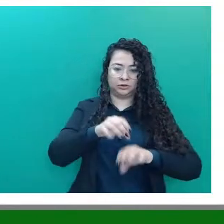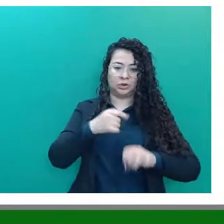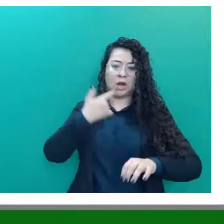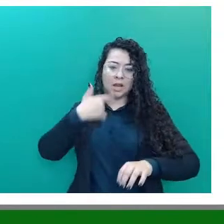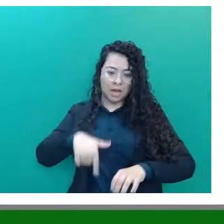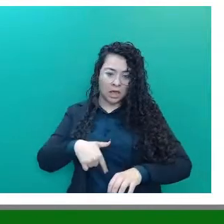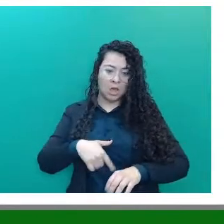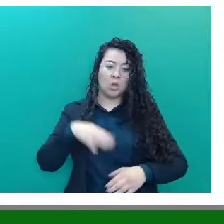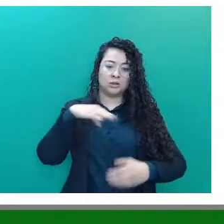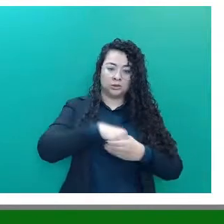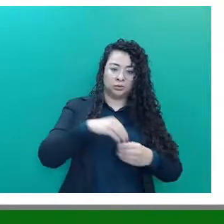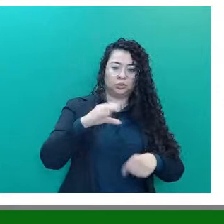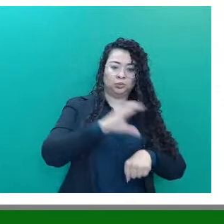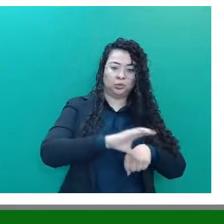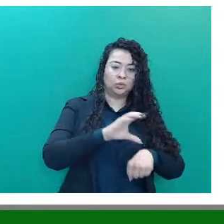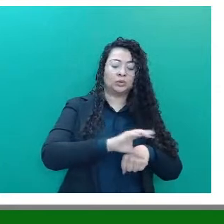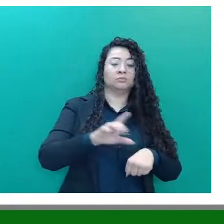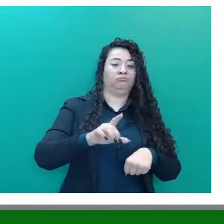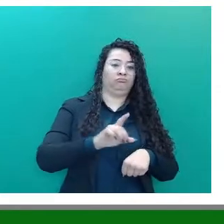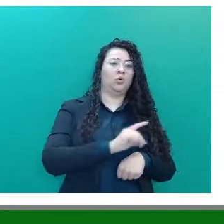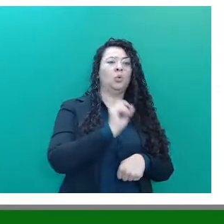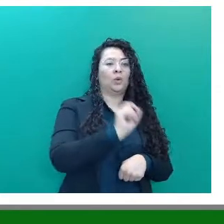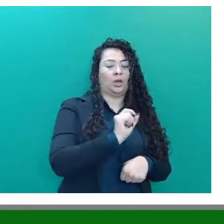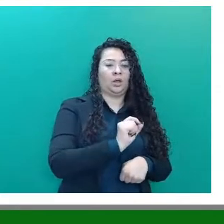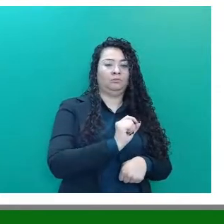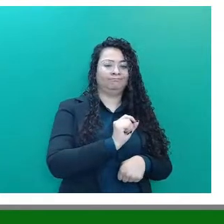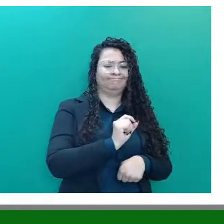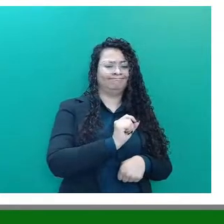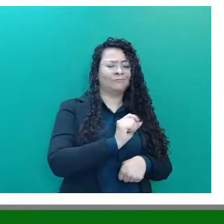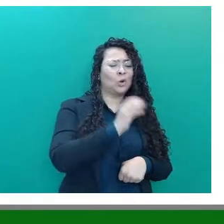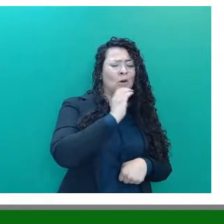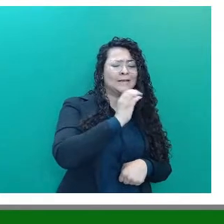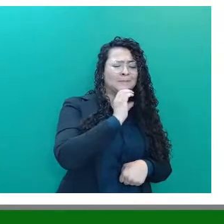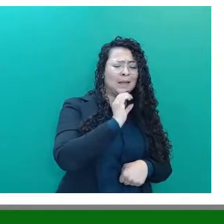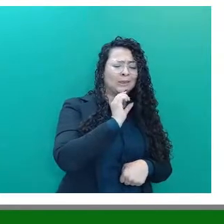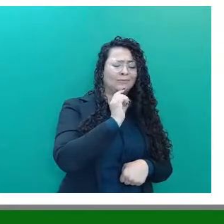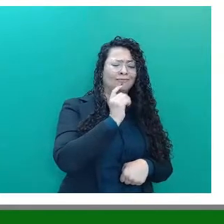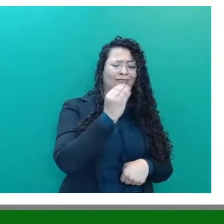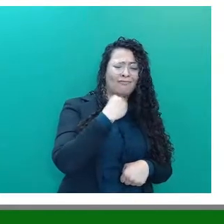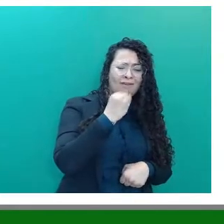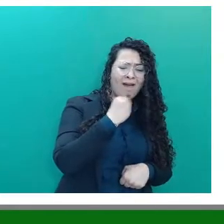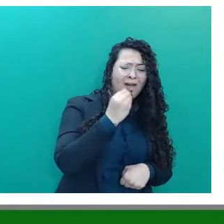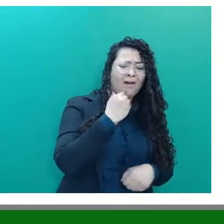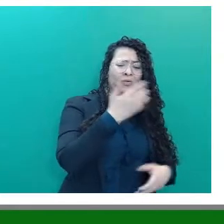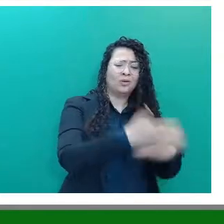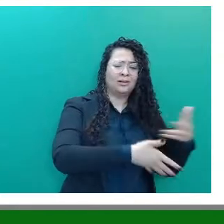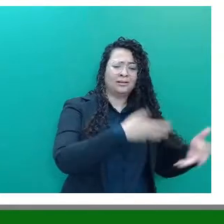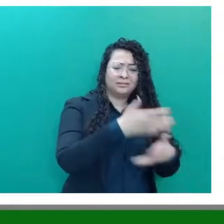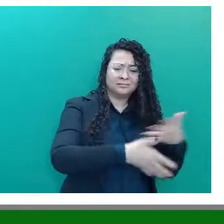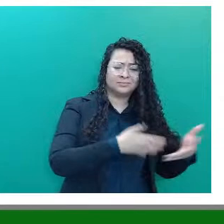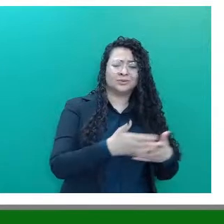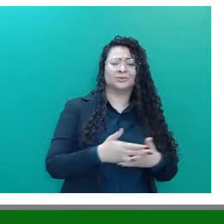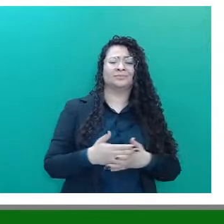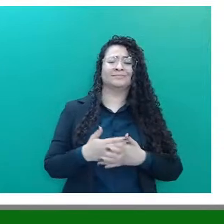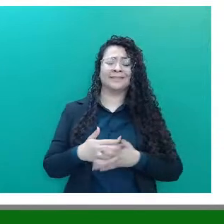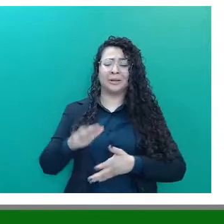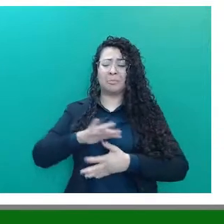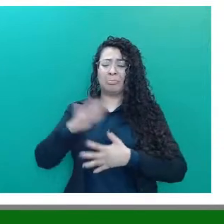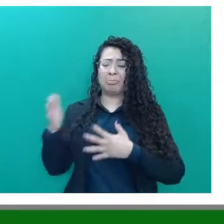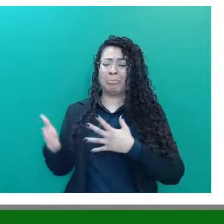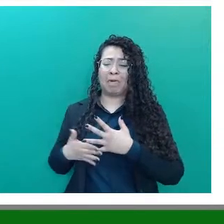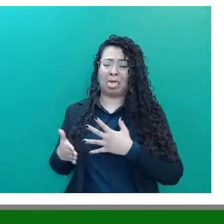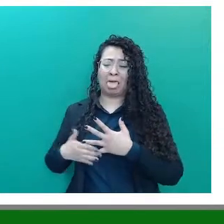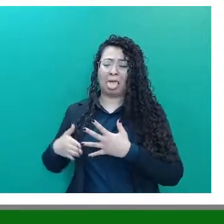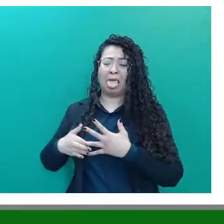afirma pouca Libras, né? Ou com nível aquém do esperado em português. E aí, eu queria